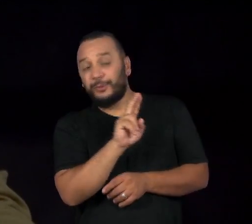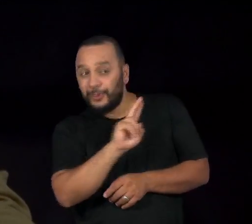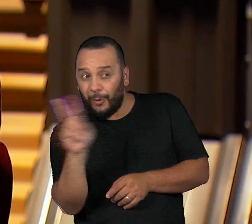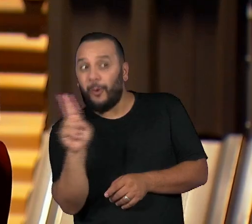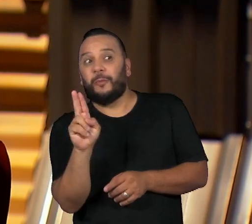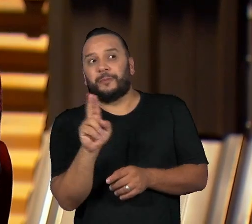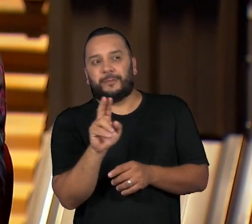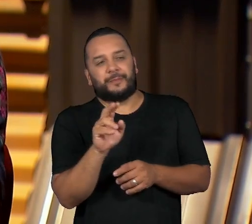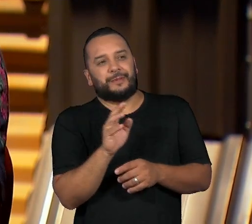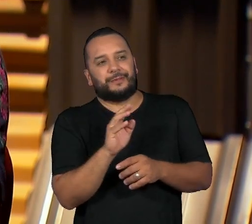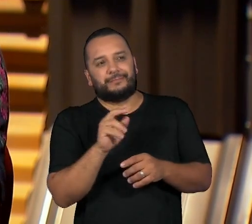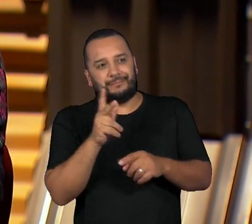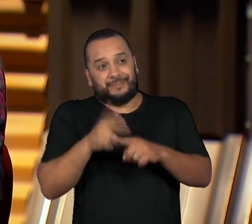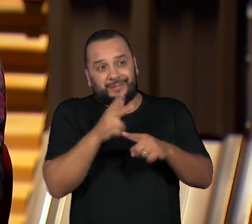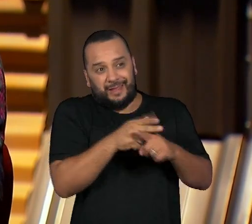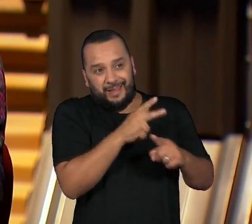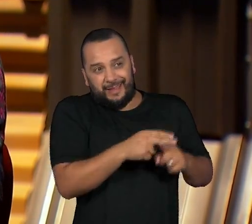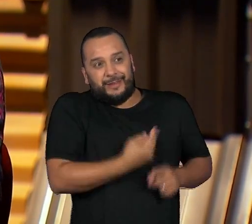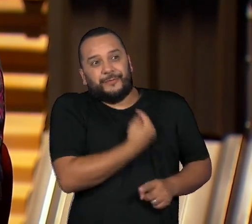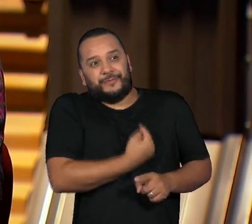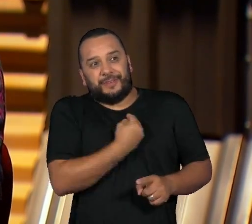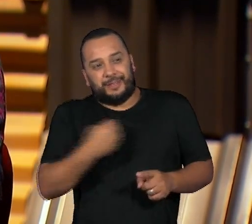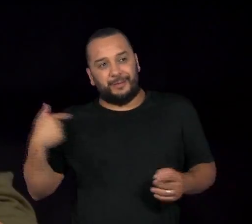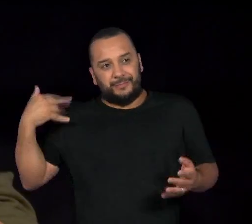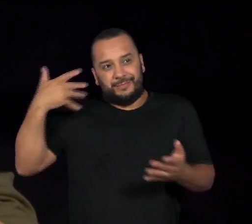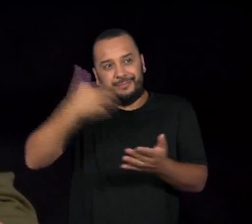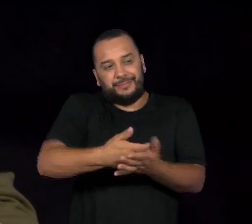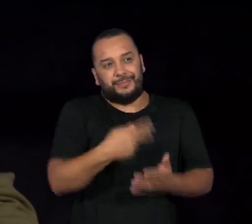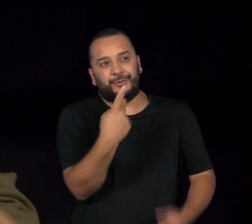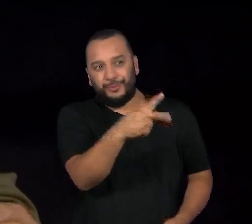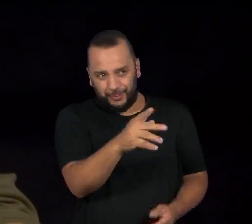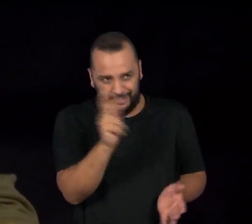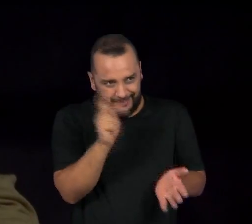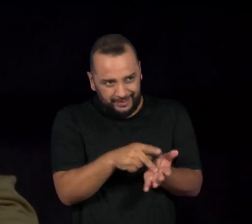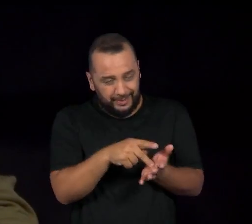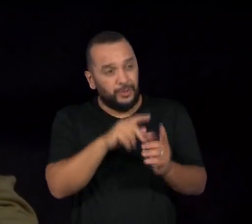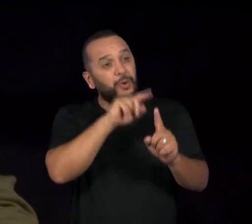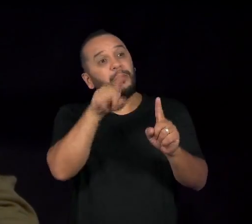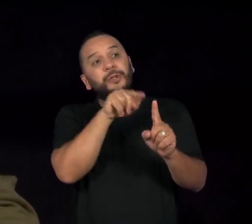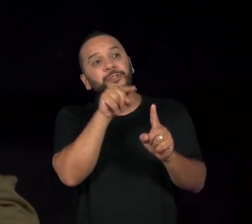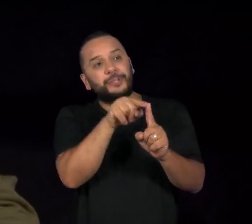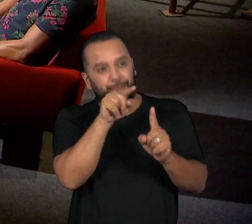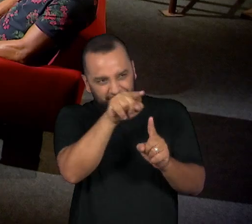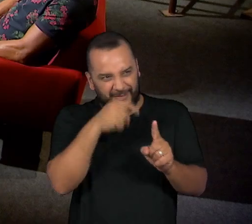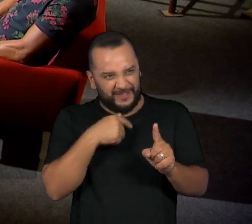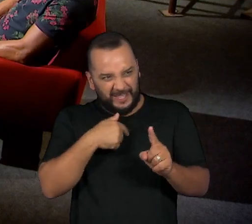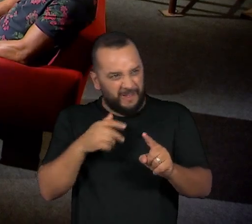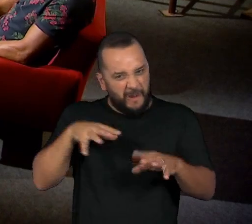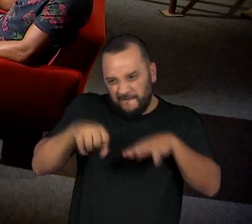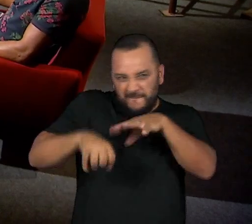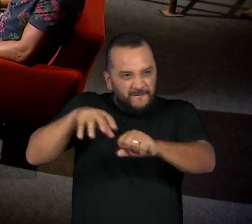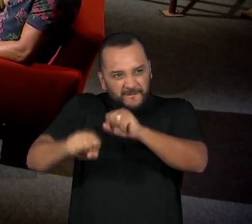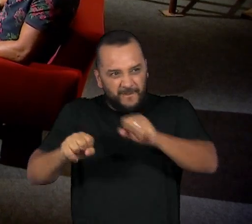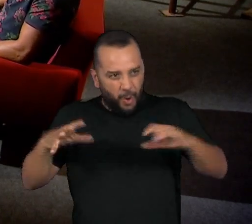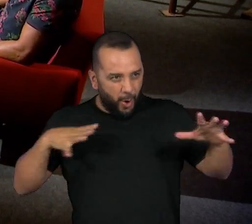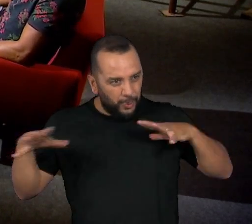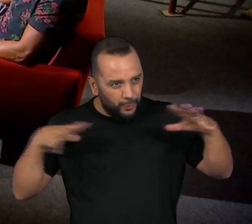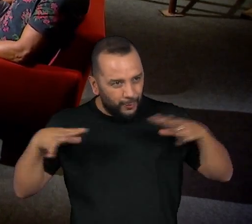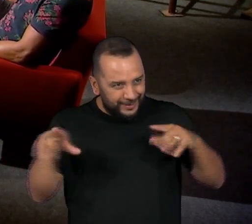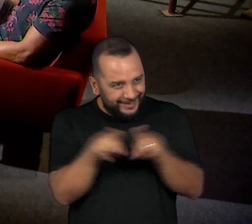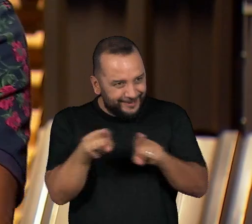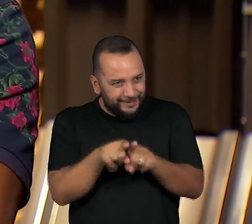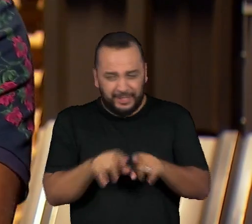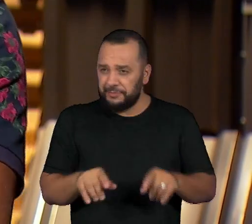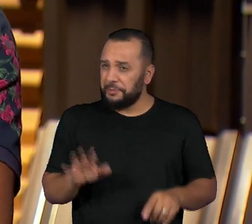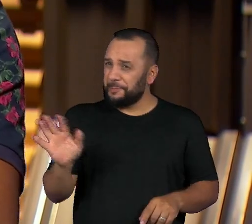né? Sobre a sua vida. O objetivo agora é conquistar Hollywood, é isso?